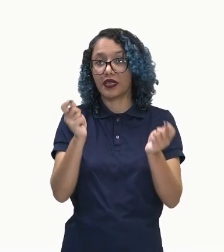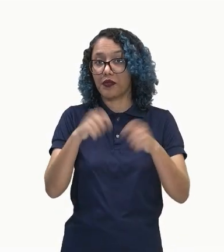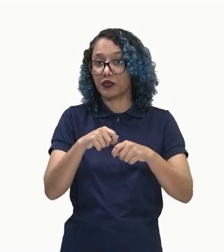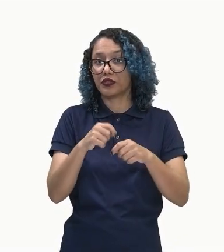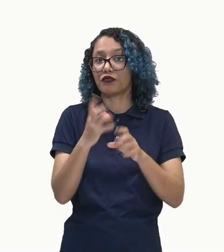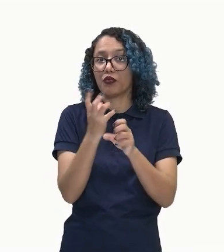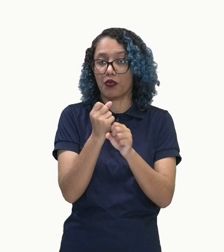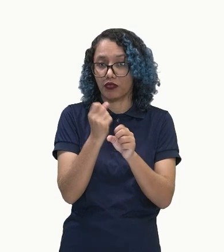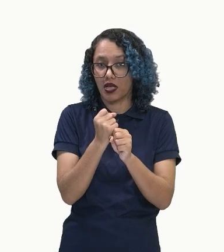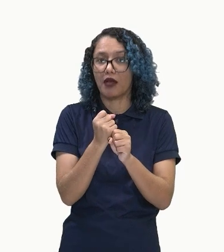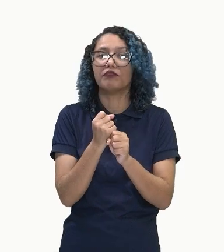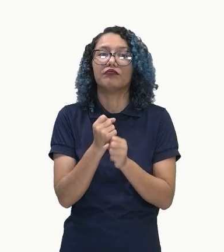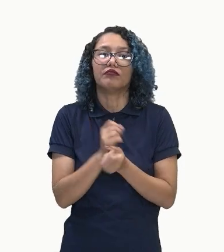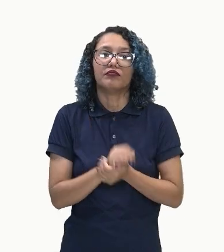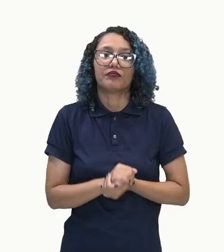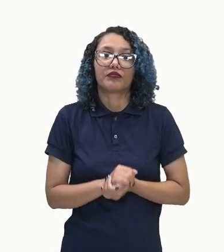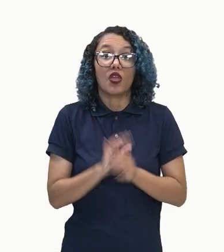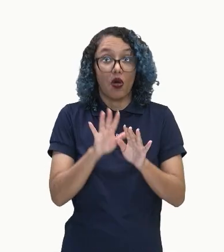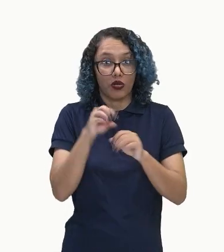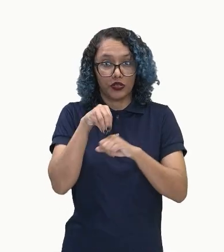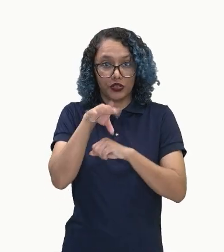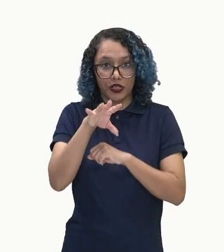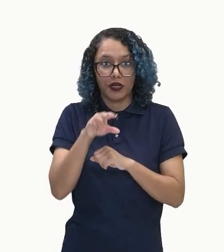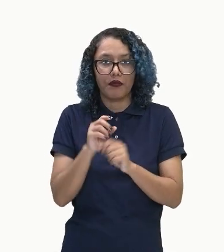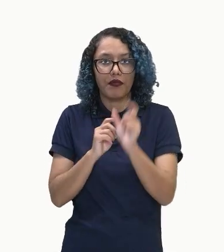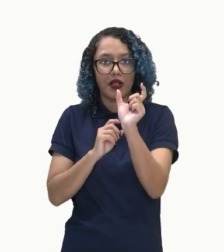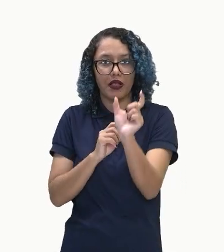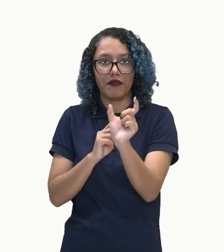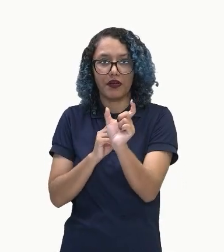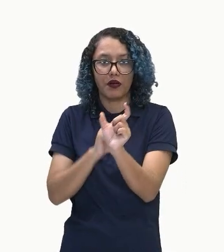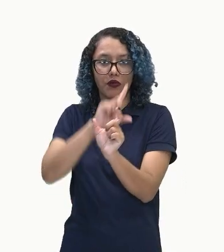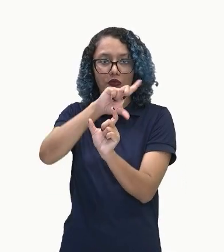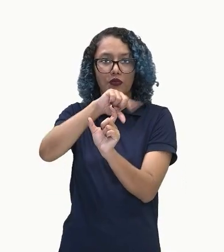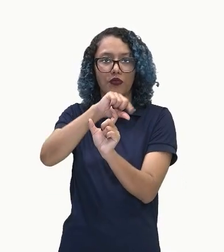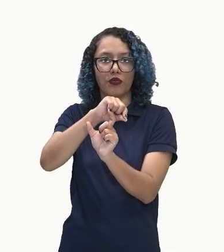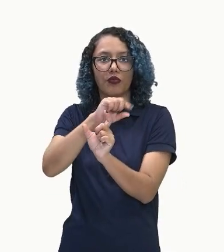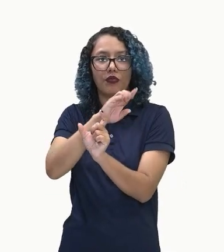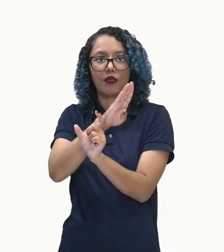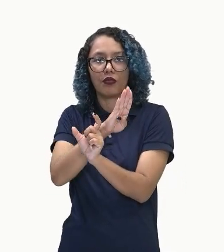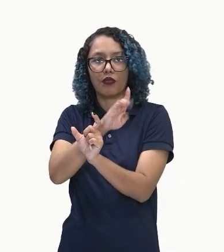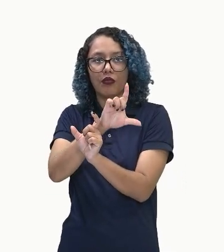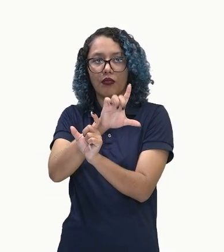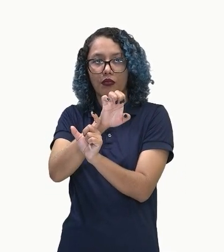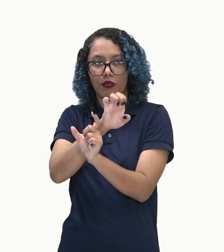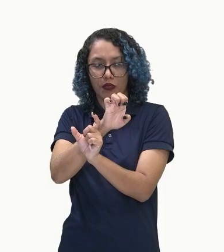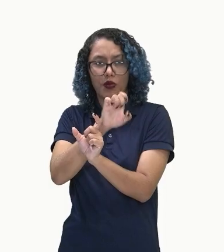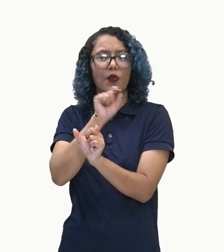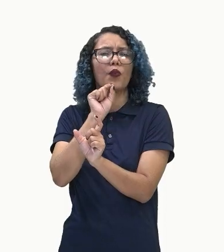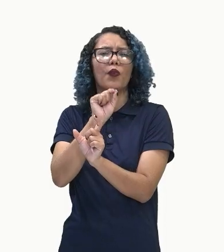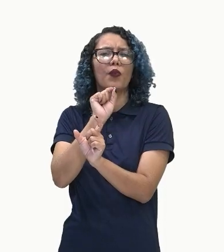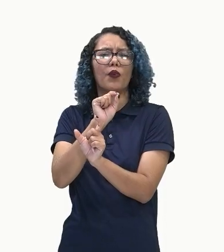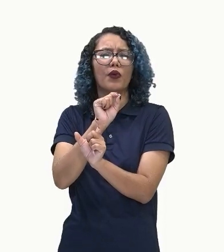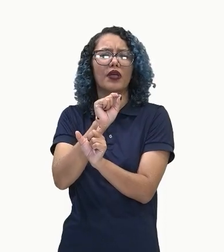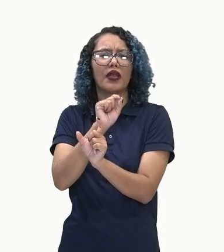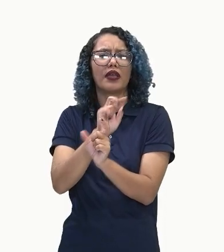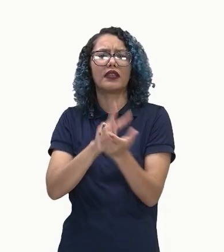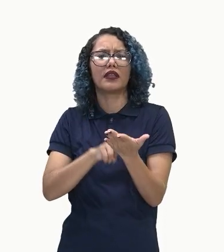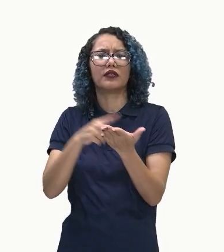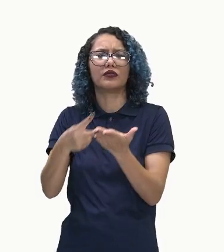dica. O final, o sufixo able, na língua inglesa, ele vai ter uma